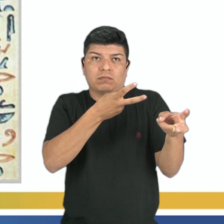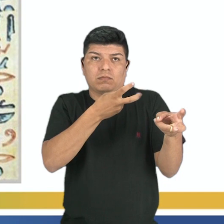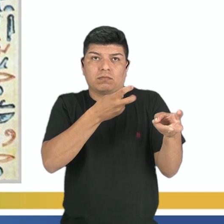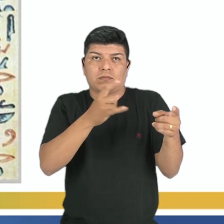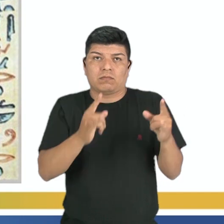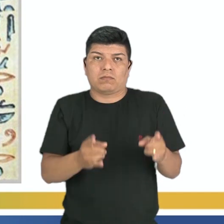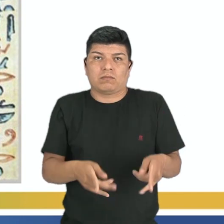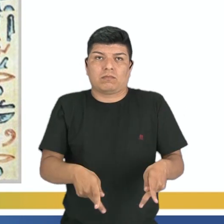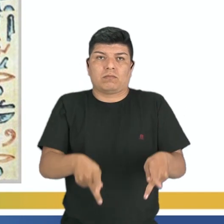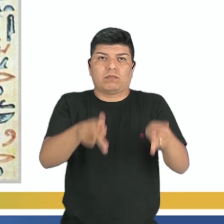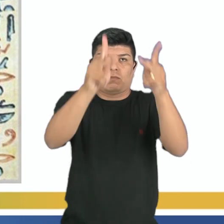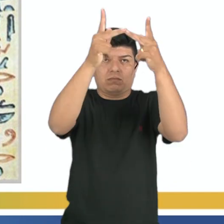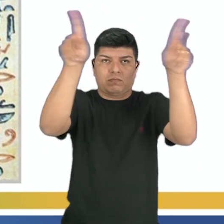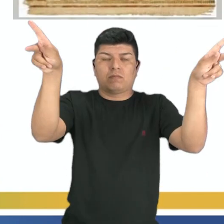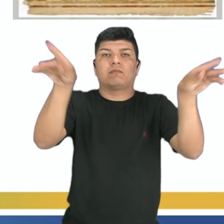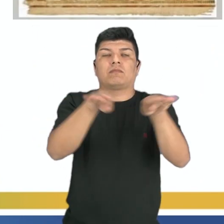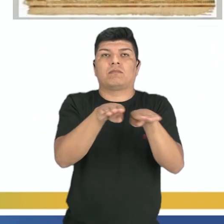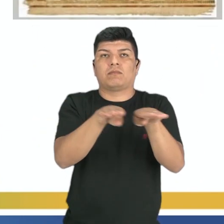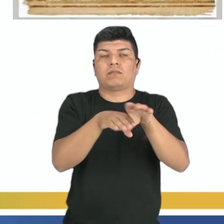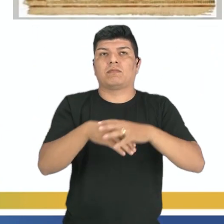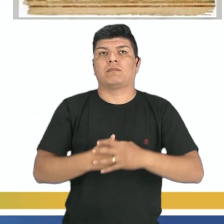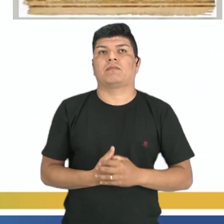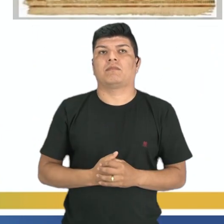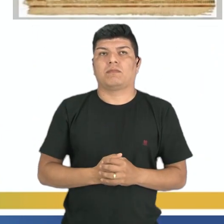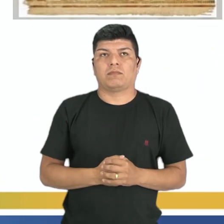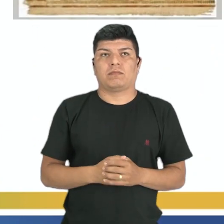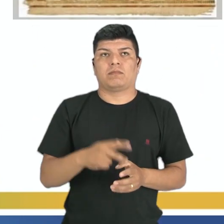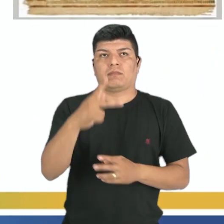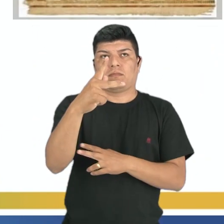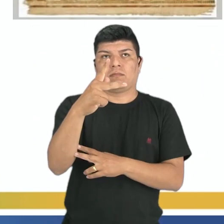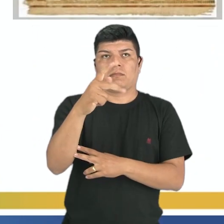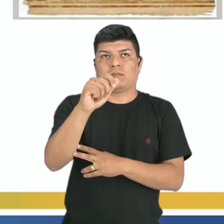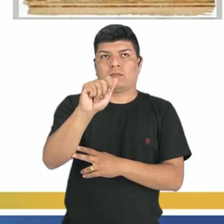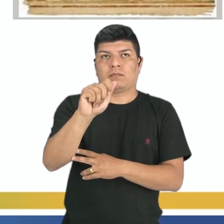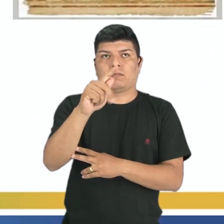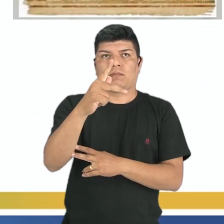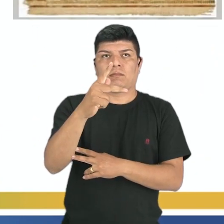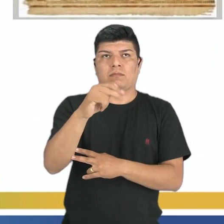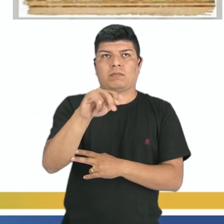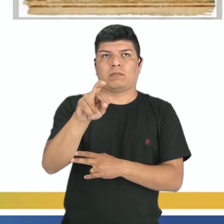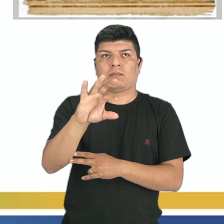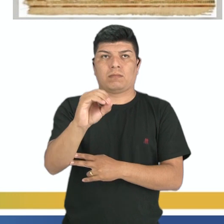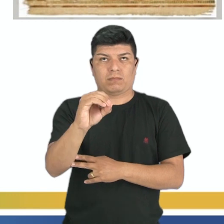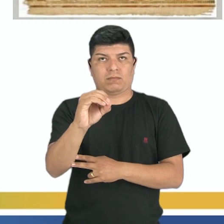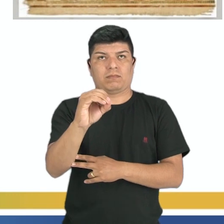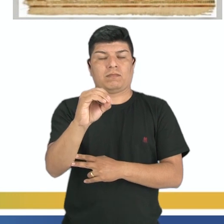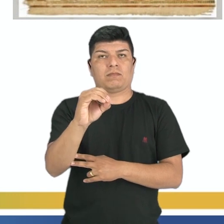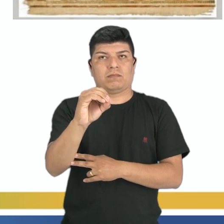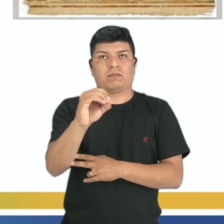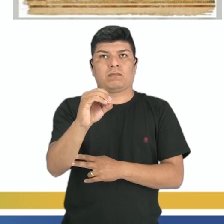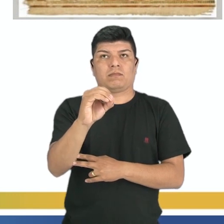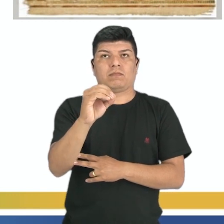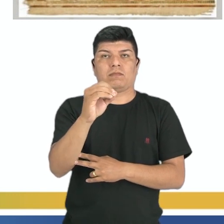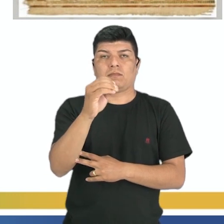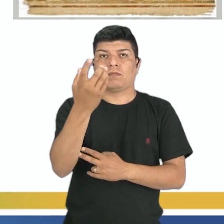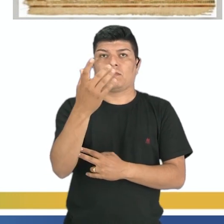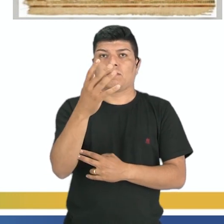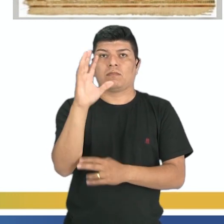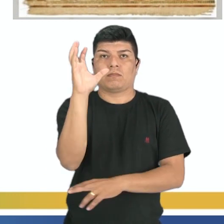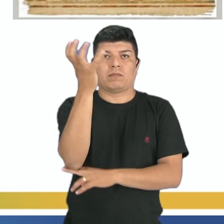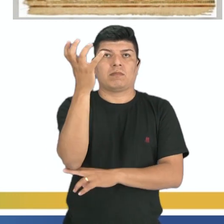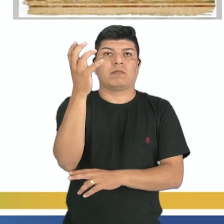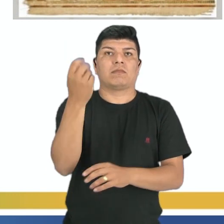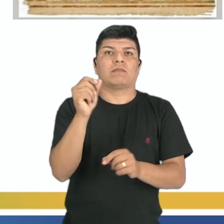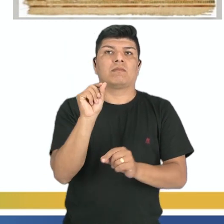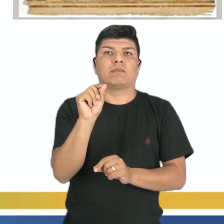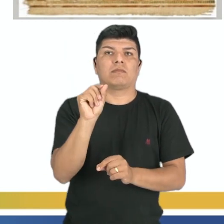palácios também. O papiro. Então, é uma planta que originou